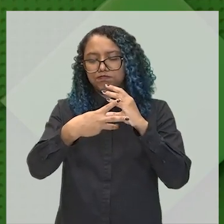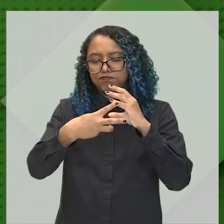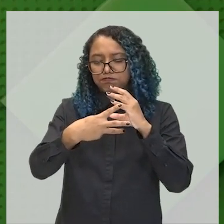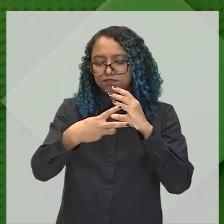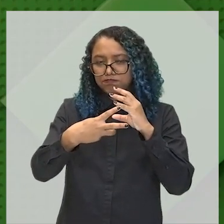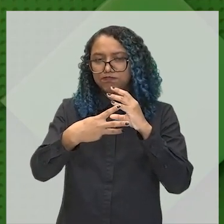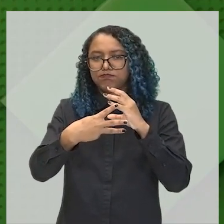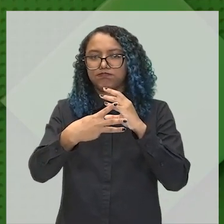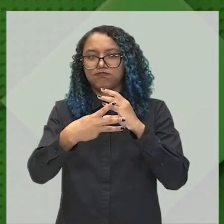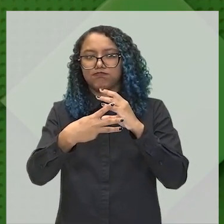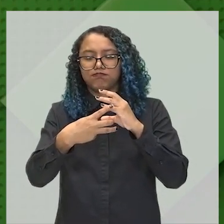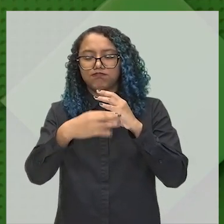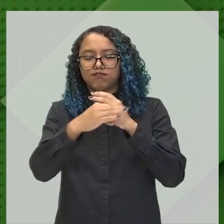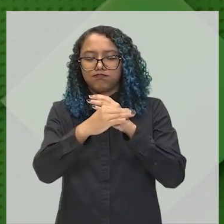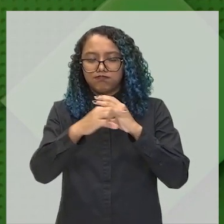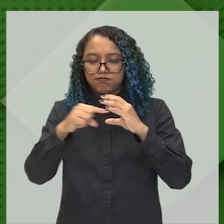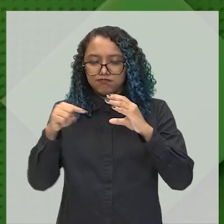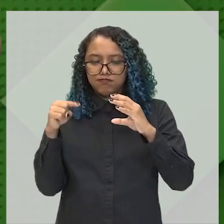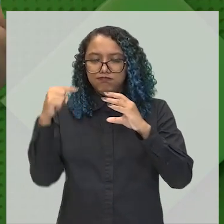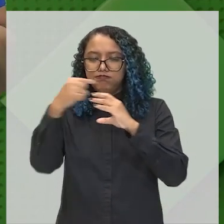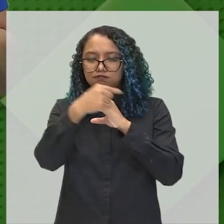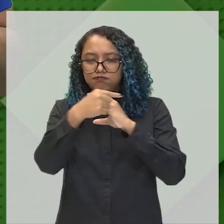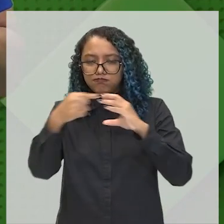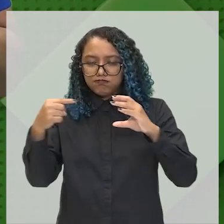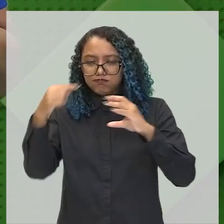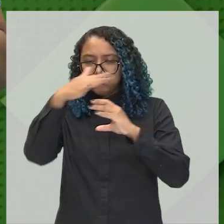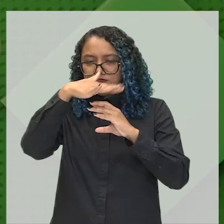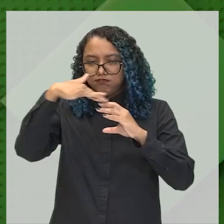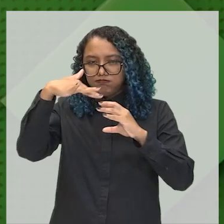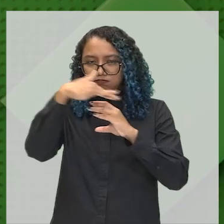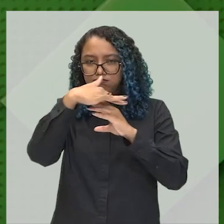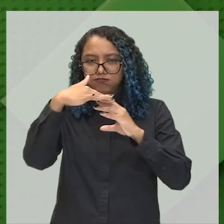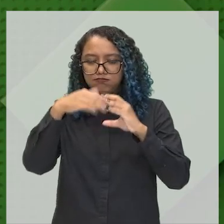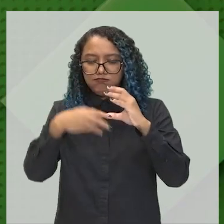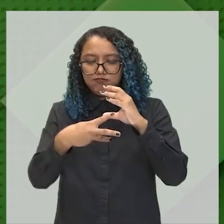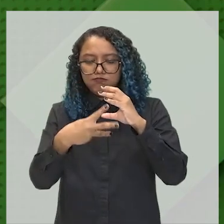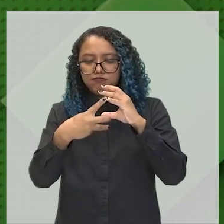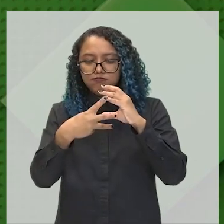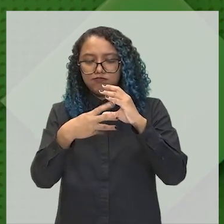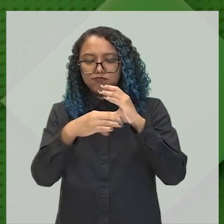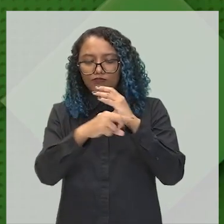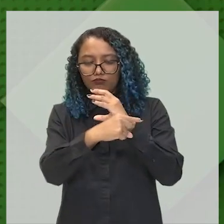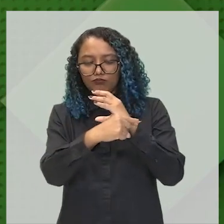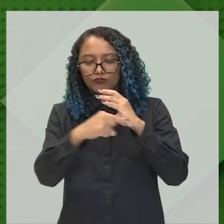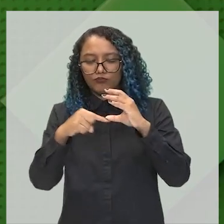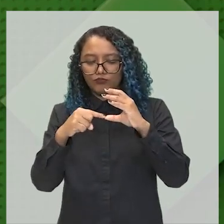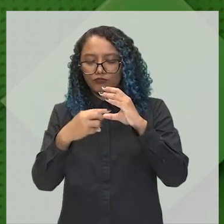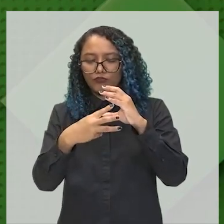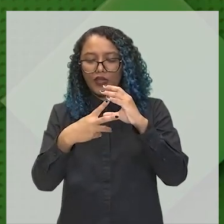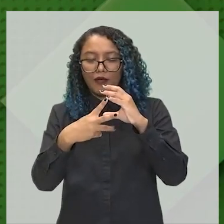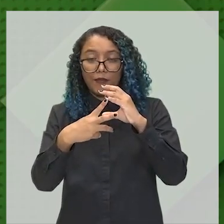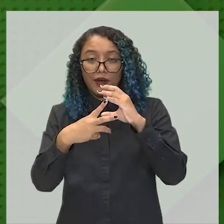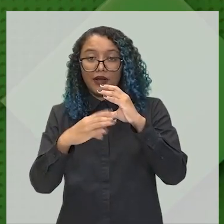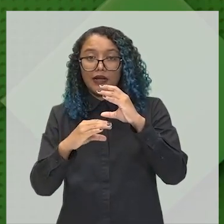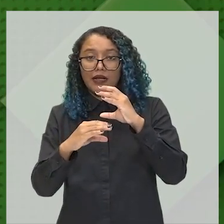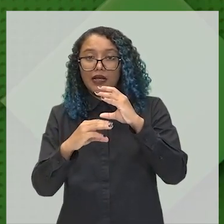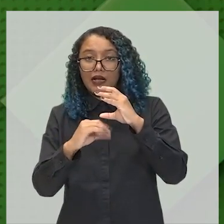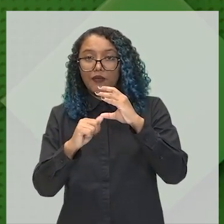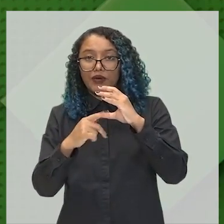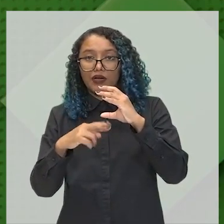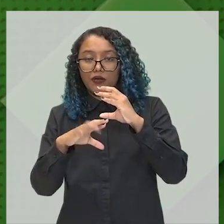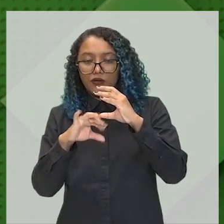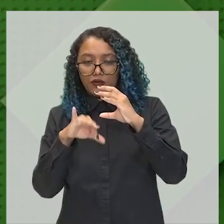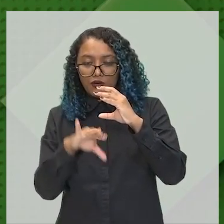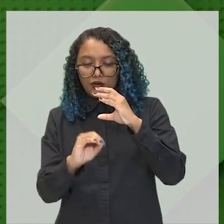ao norte, depois de lá o Círculo Polar Ártico, e da linha do Equador, o Trópico de Capricórnio